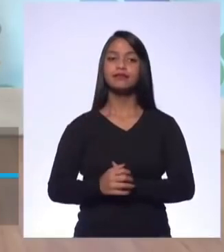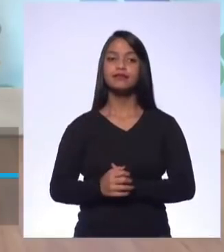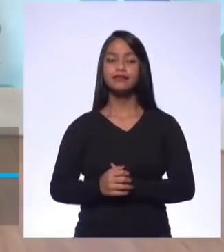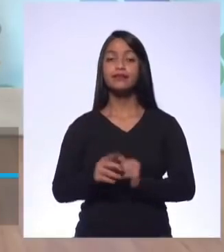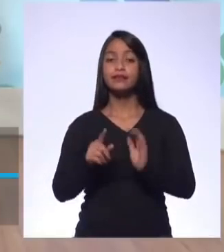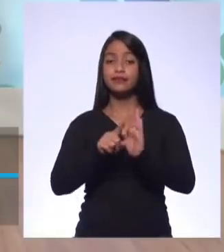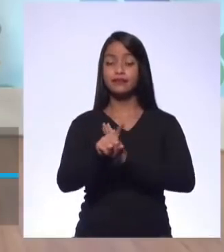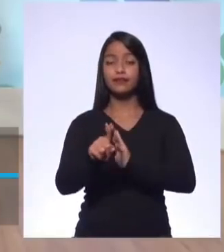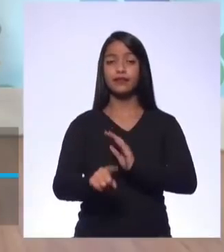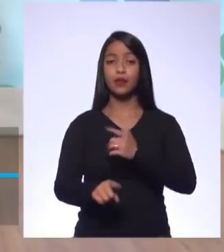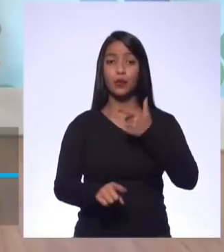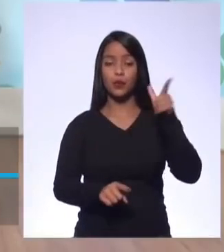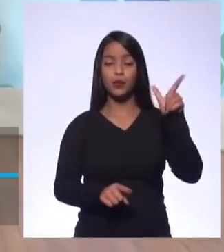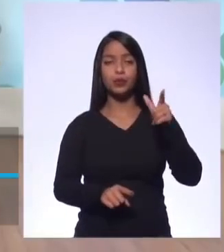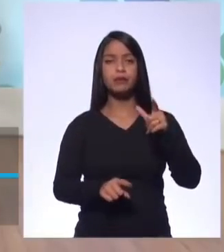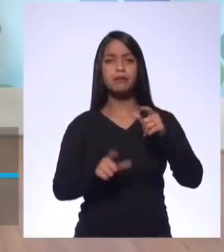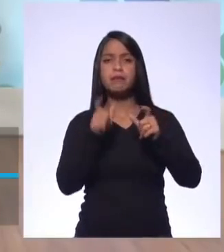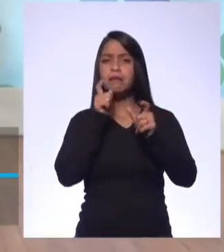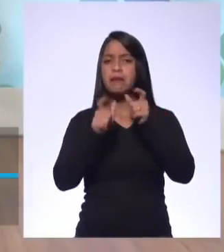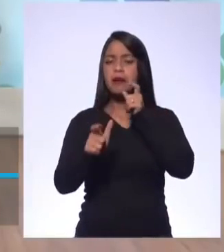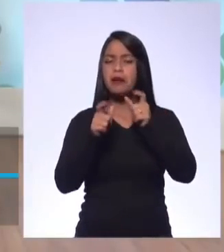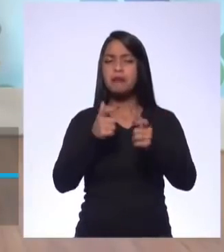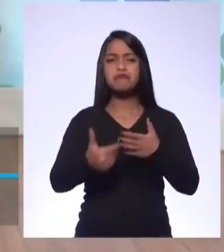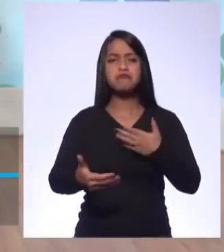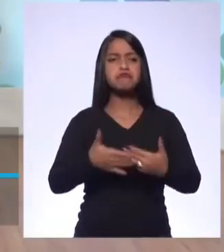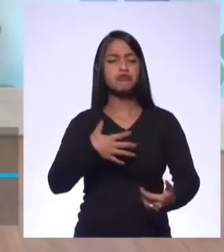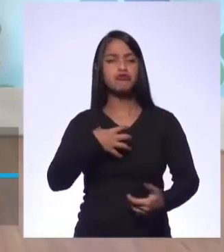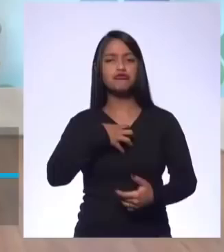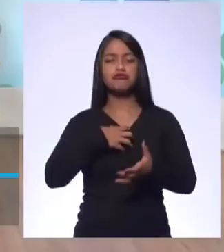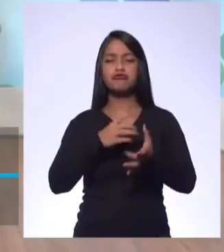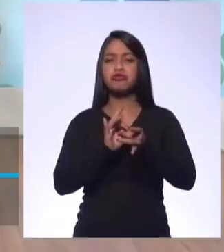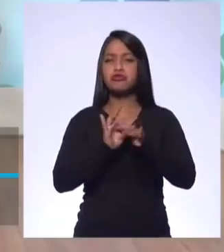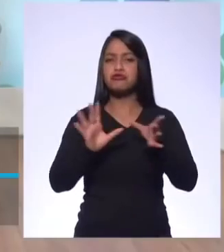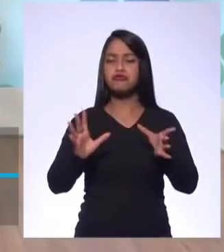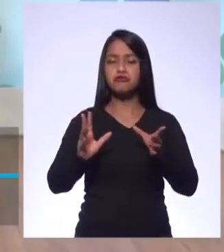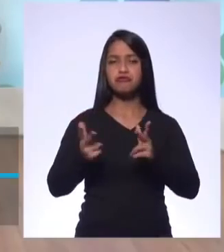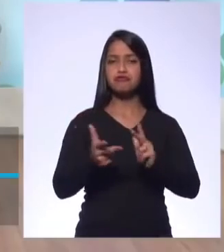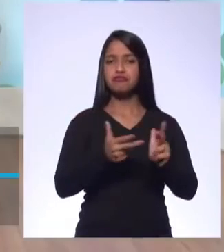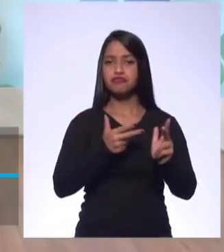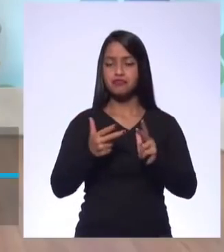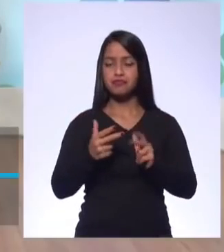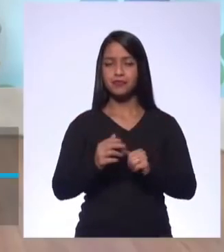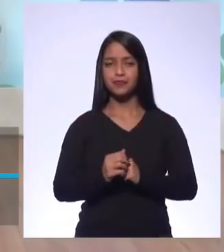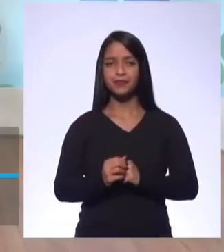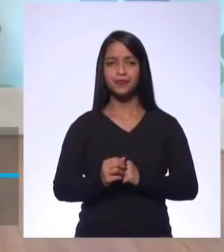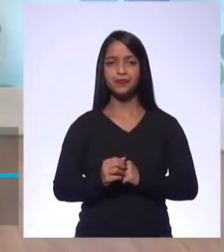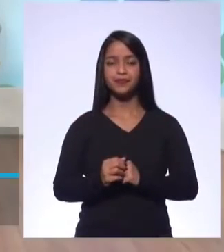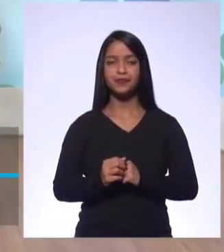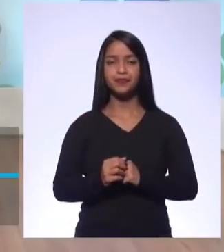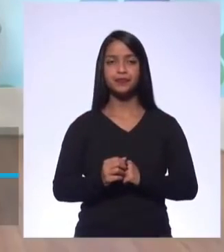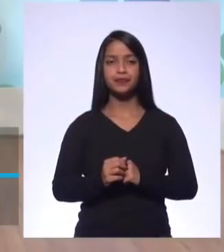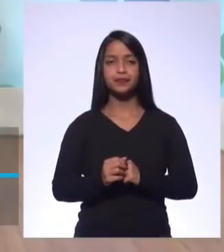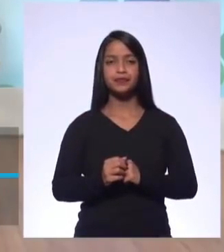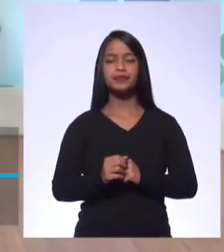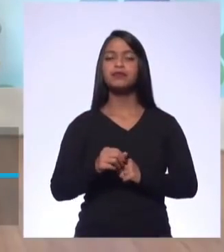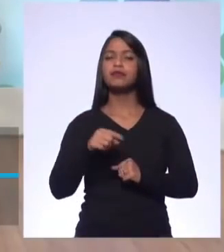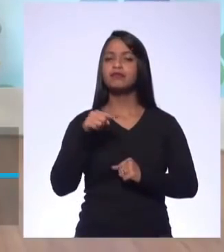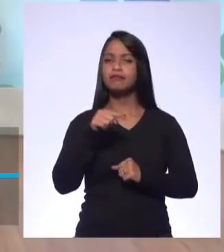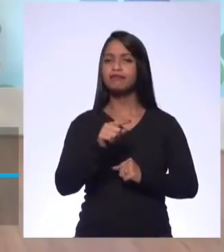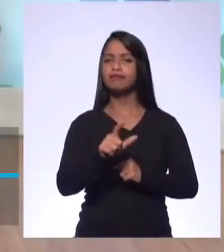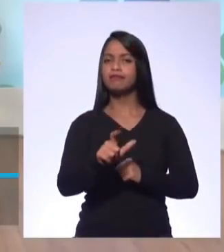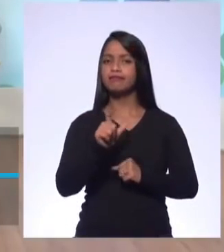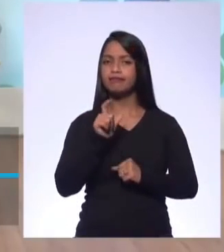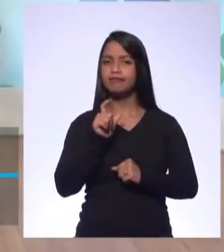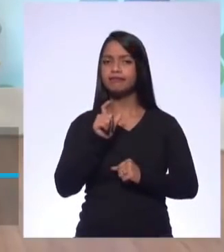sem monitoramento. A 8, né? A 8. A 8 aqui. Esse pouco prestigiado